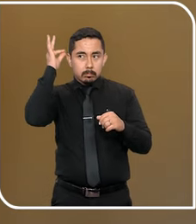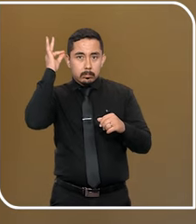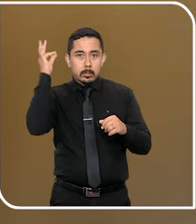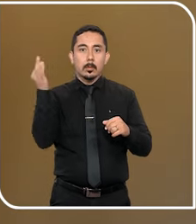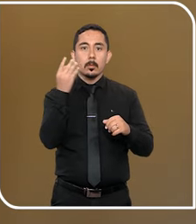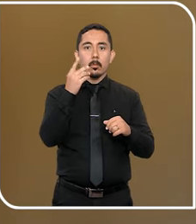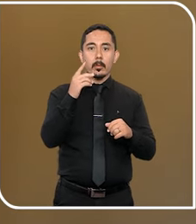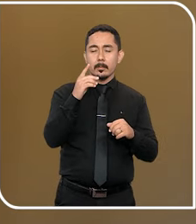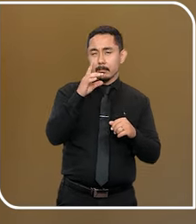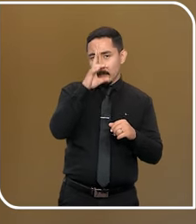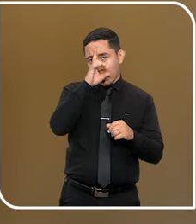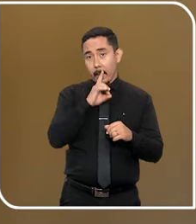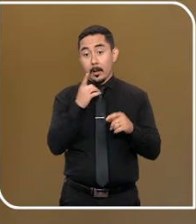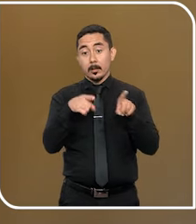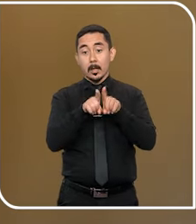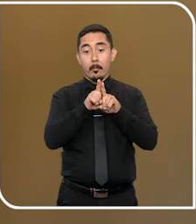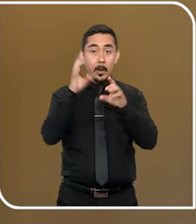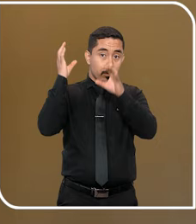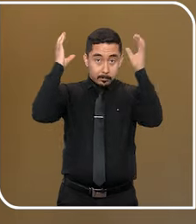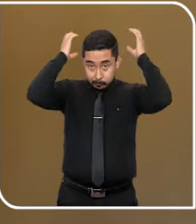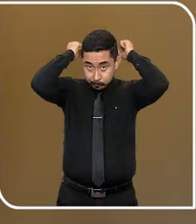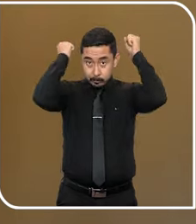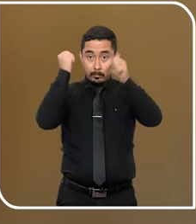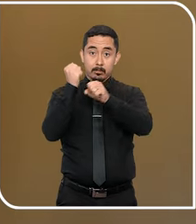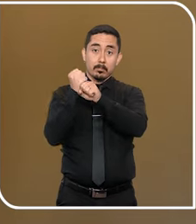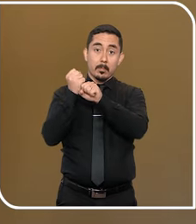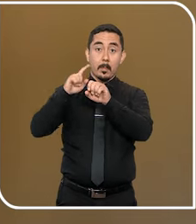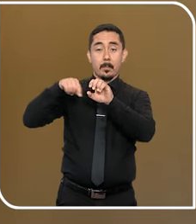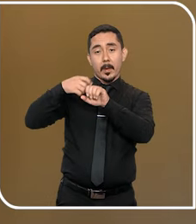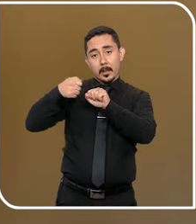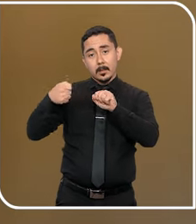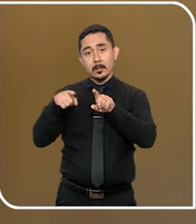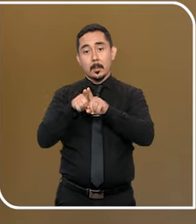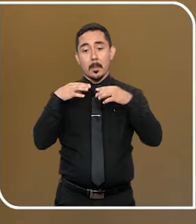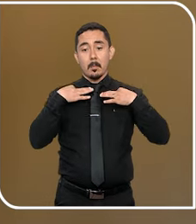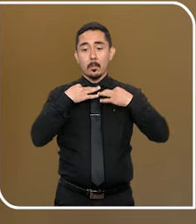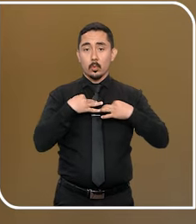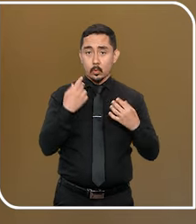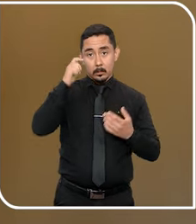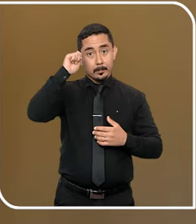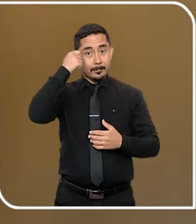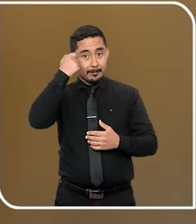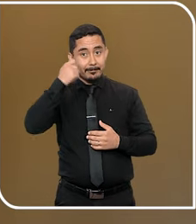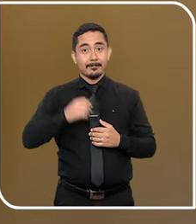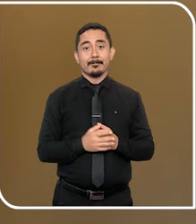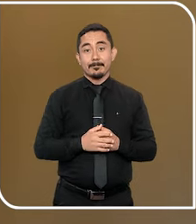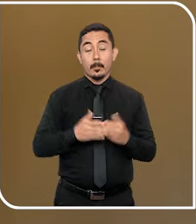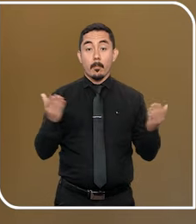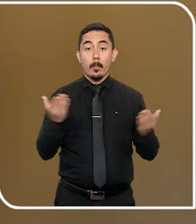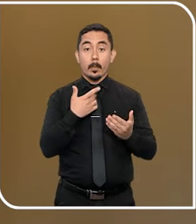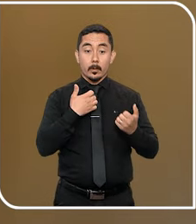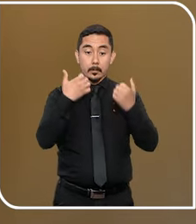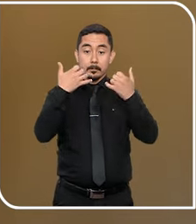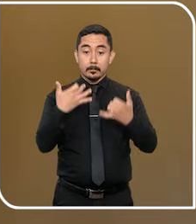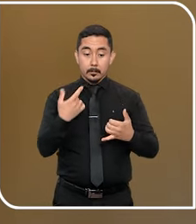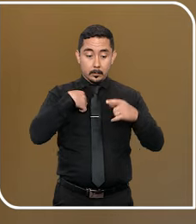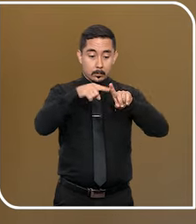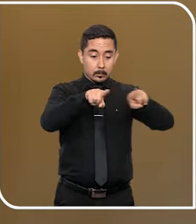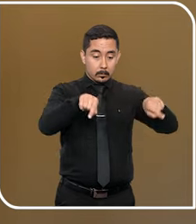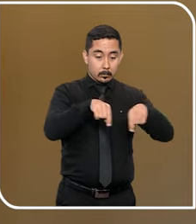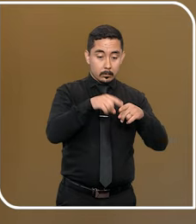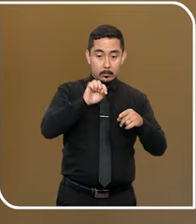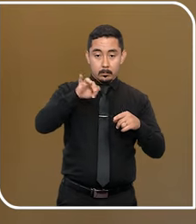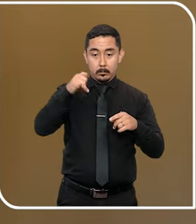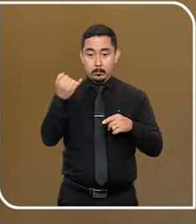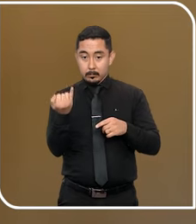castanhos estou com os cabelos presos uso um conjunto de blusa Cals colete na cor preta eu falo agora da minha atual sala de